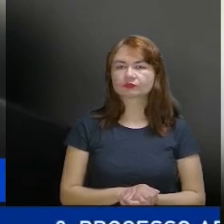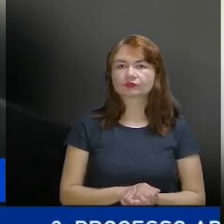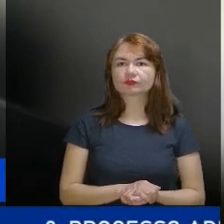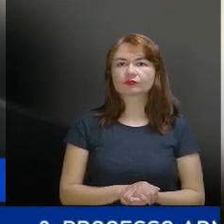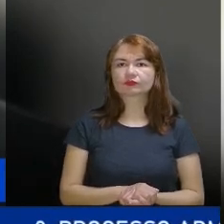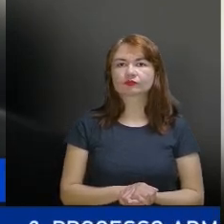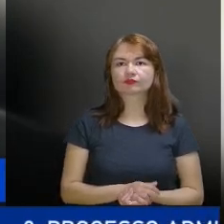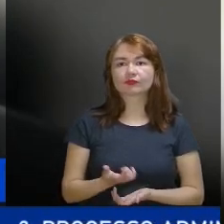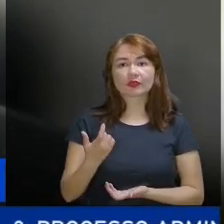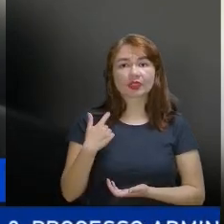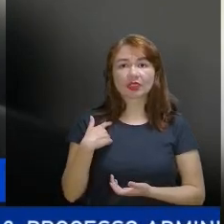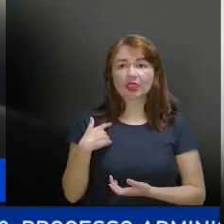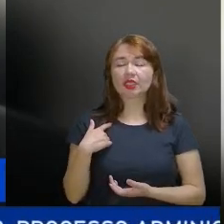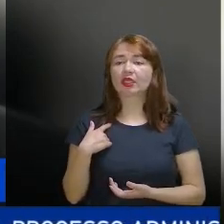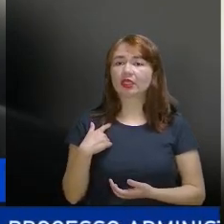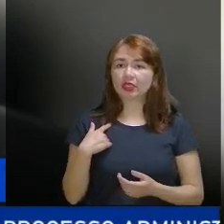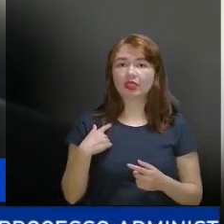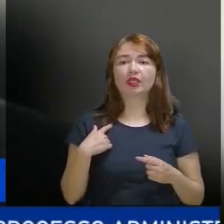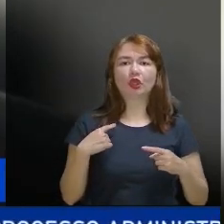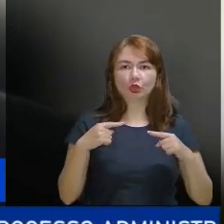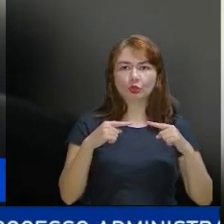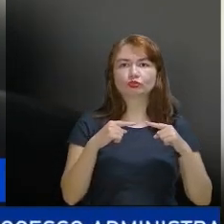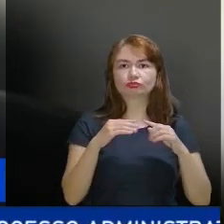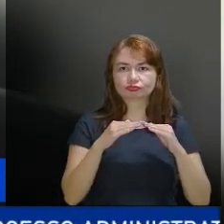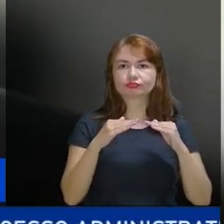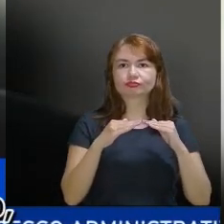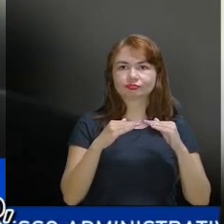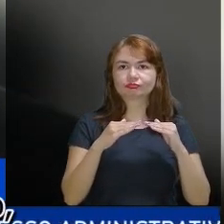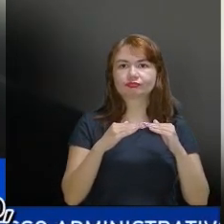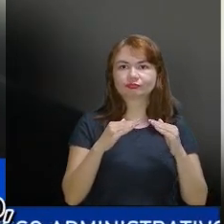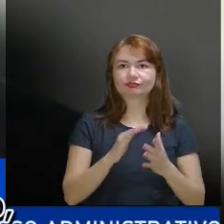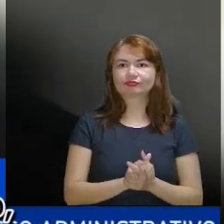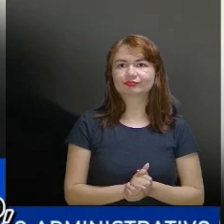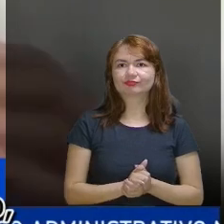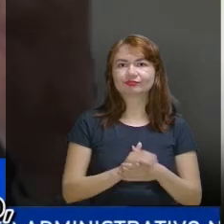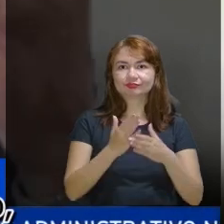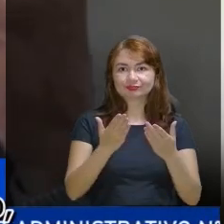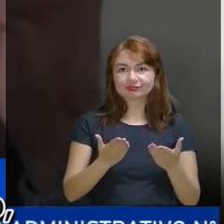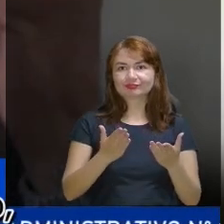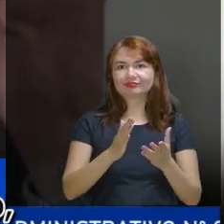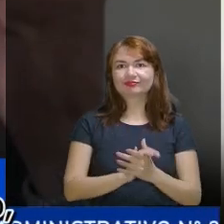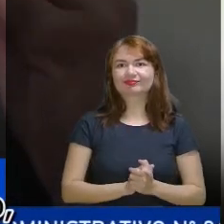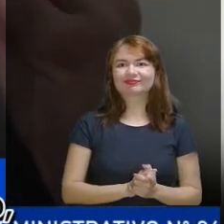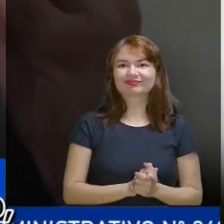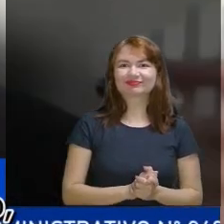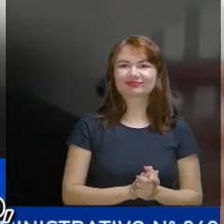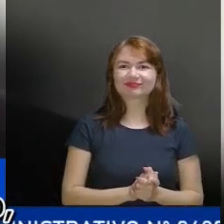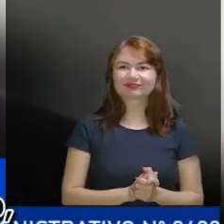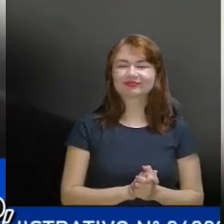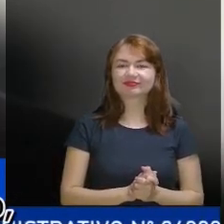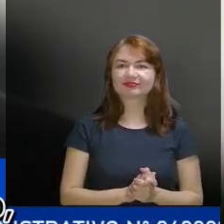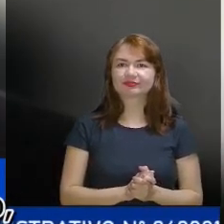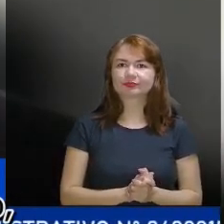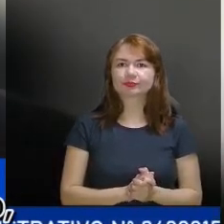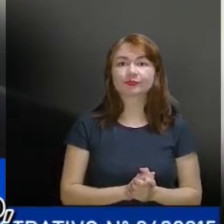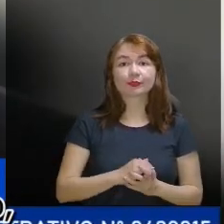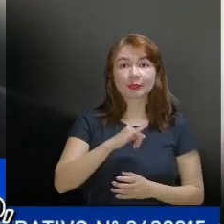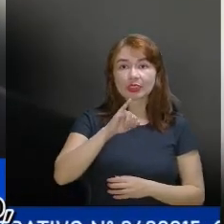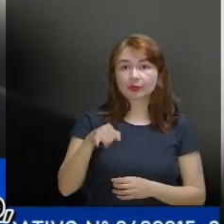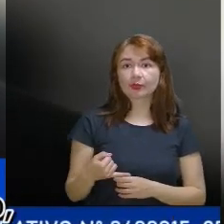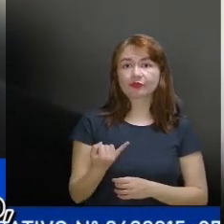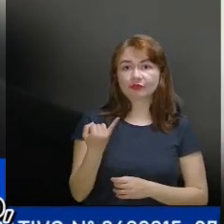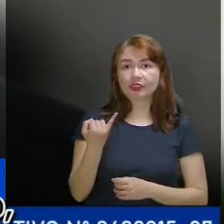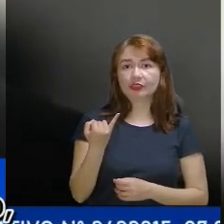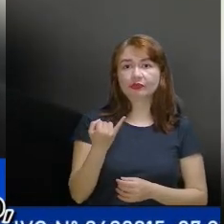Foco no juiz federal Anselmo Gonçalves. Ele tem a pele clara, calvo, usa óculos de armação quadrada, usa